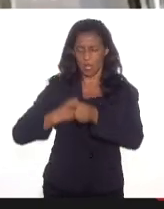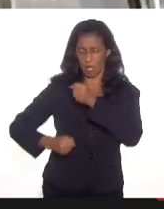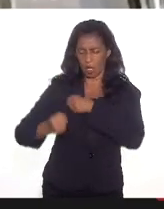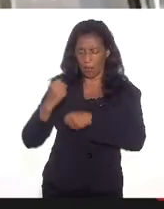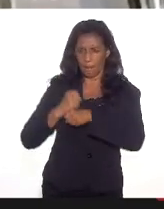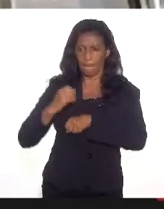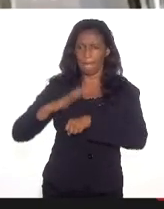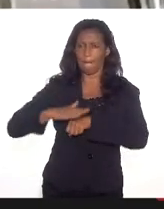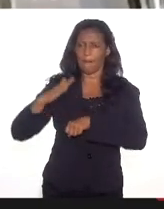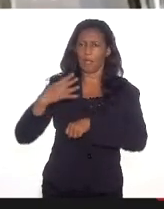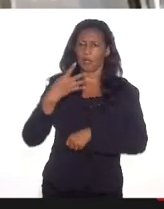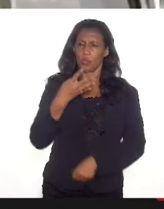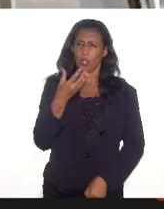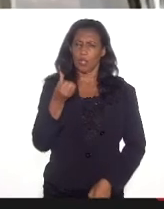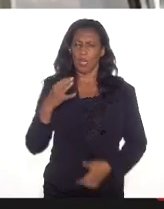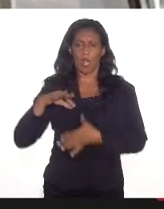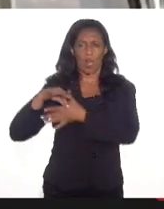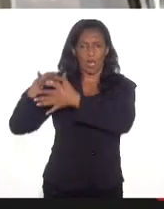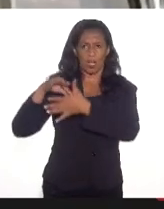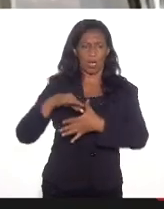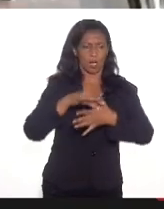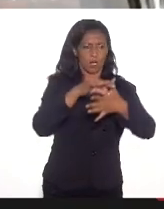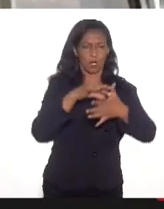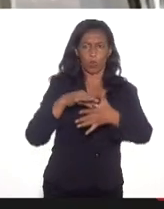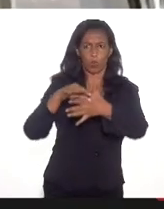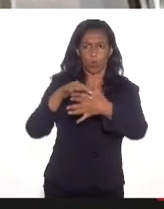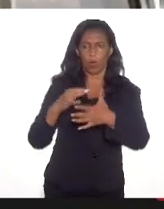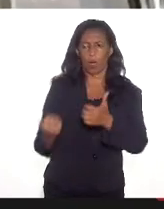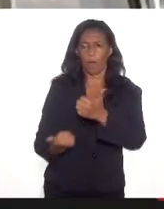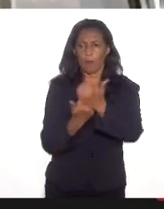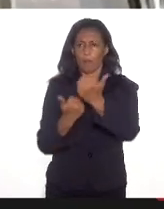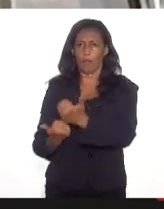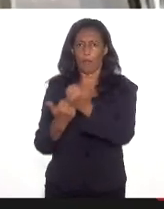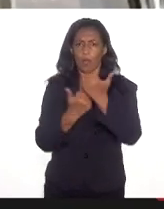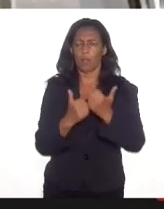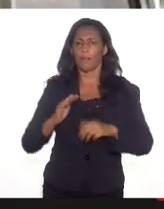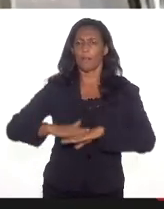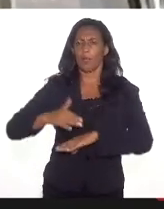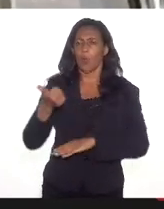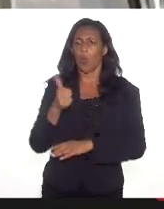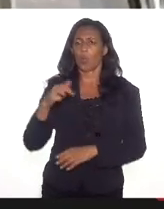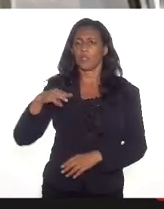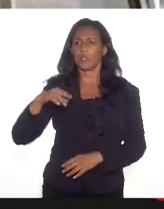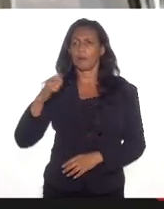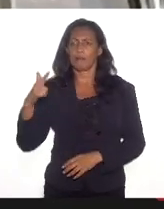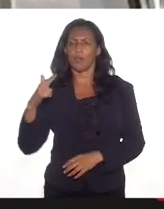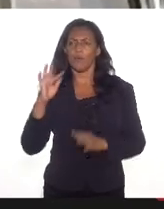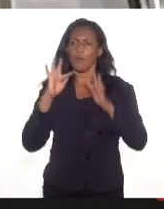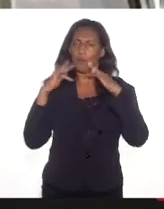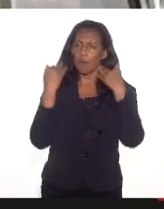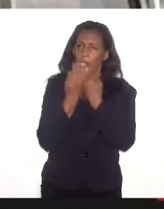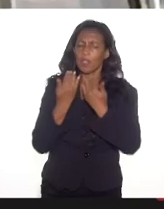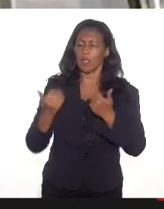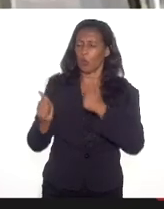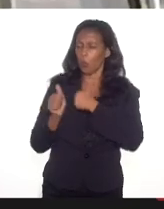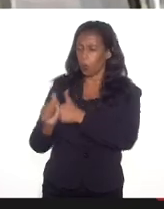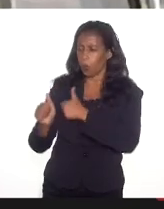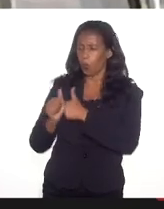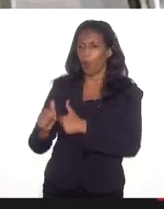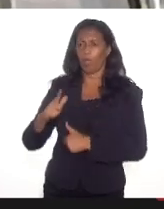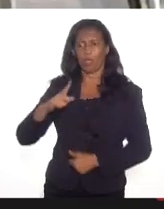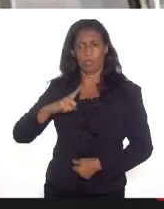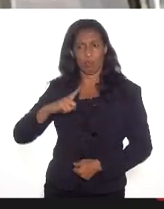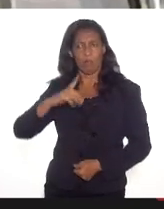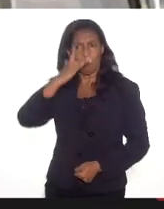com mais de 46 lideranças nos territórios apoiamos mais de 11 mil famílias e agora seguimos na campanha ter gente com fome